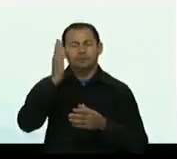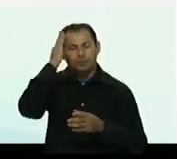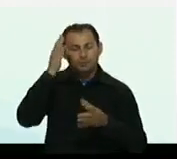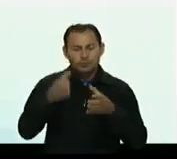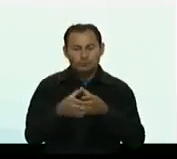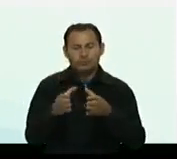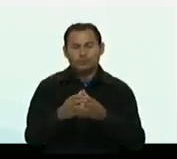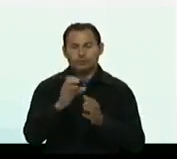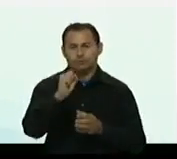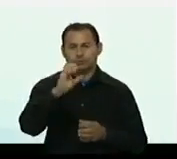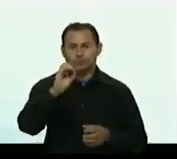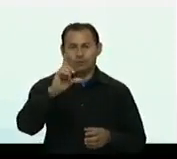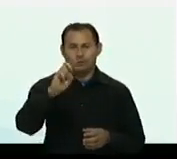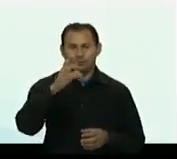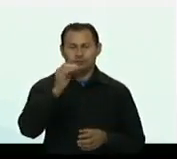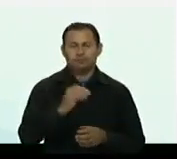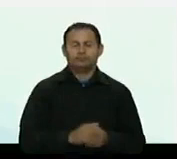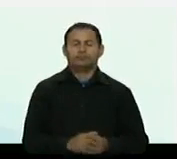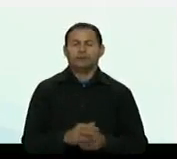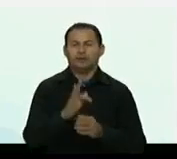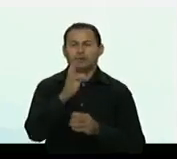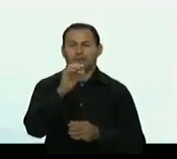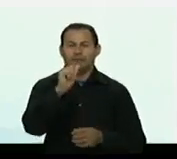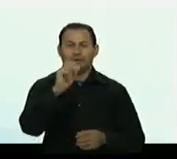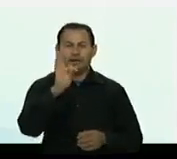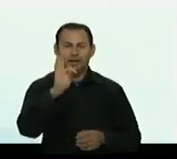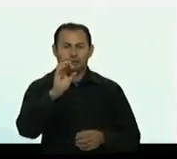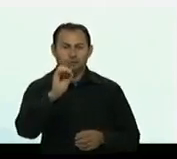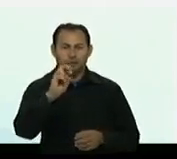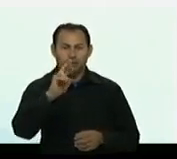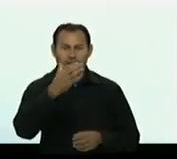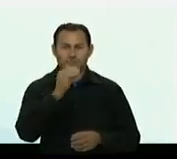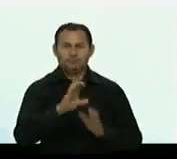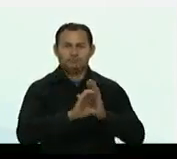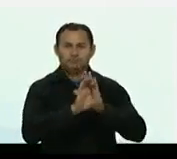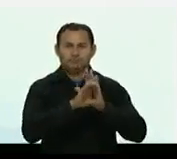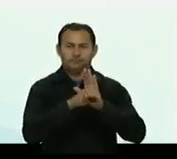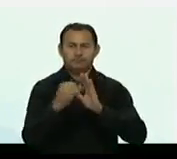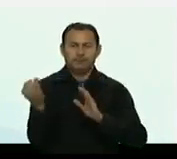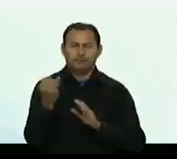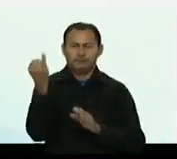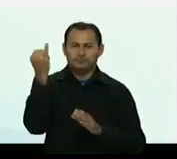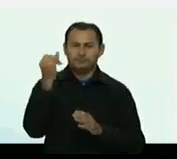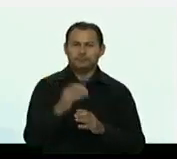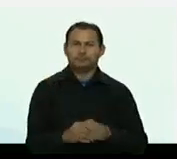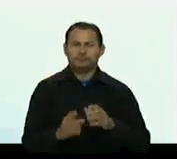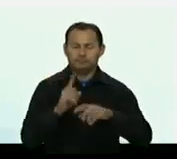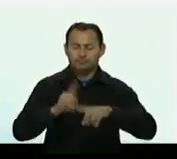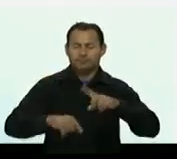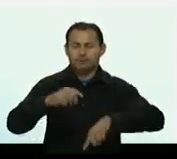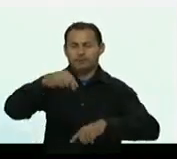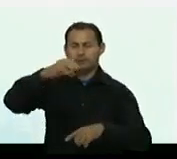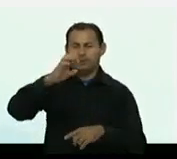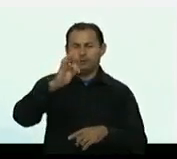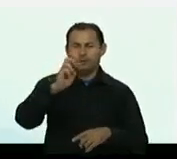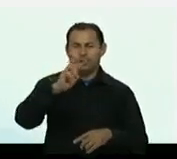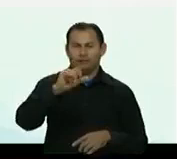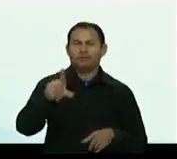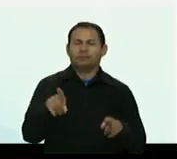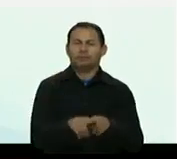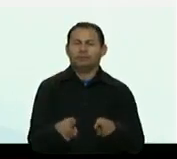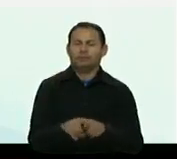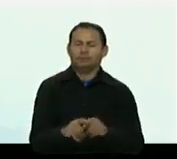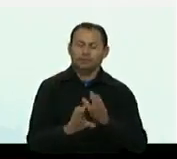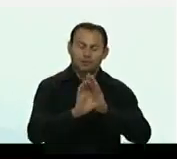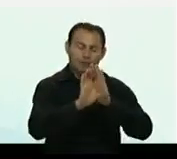conjunto solução, a fatoração, esse conceito será importante, produtos notáveis também.